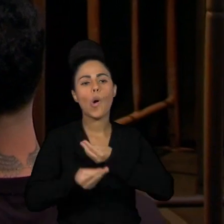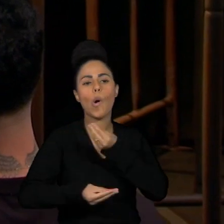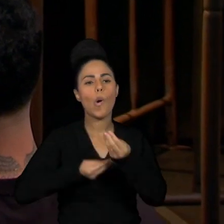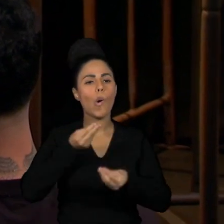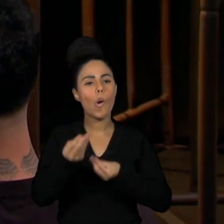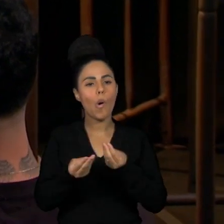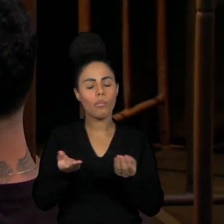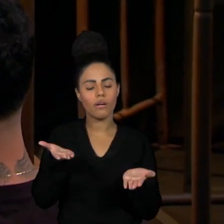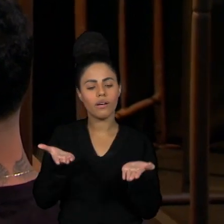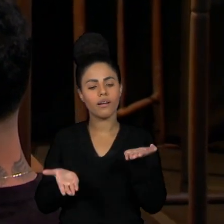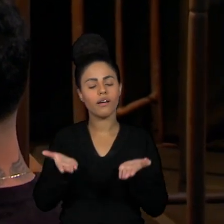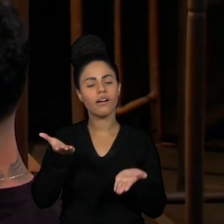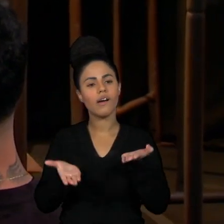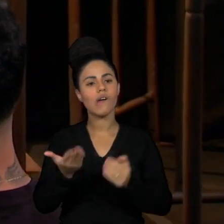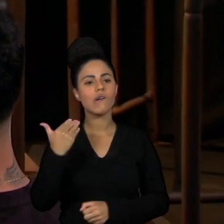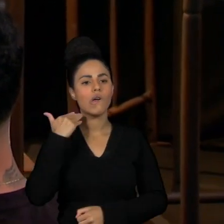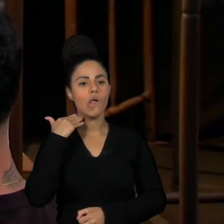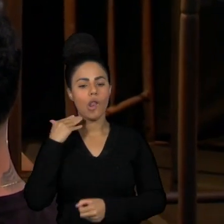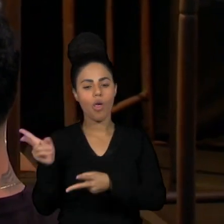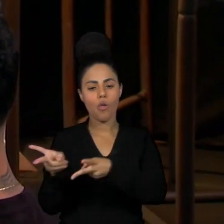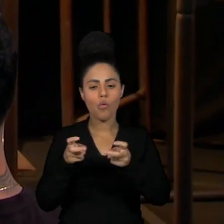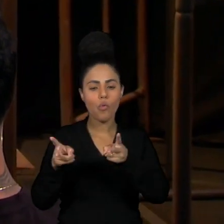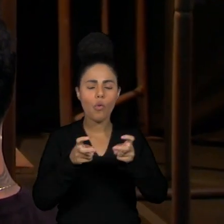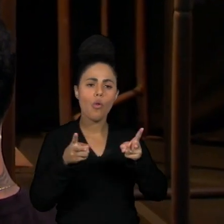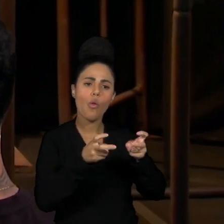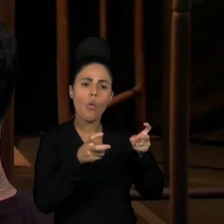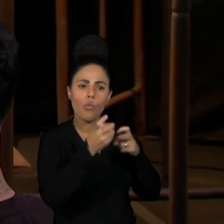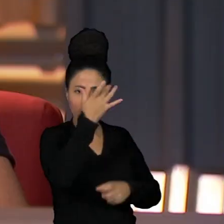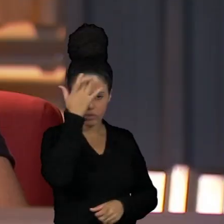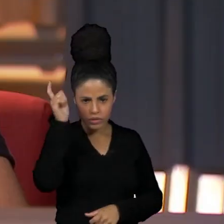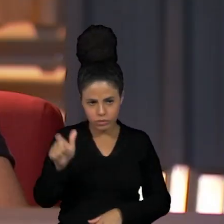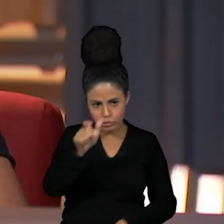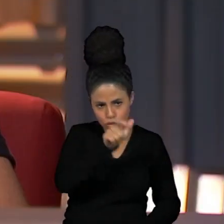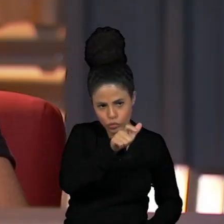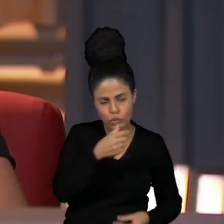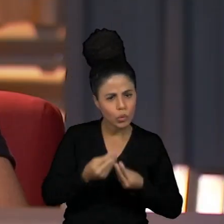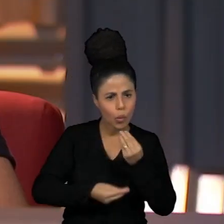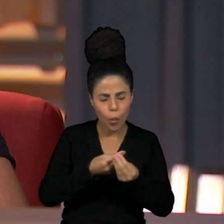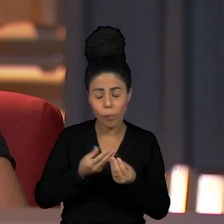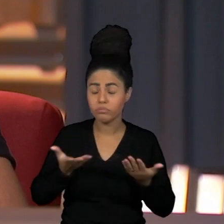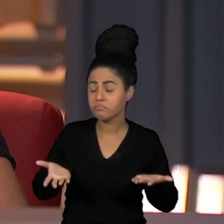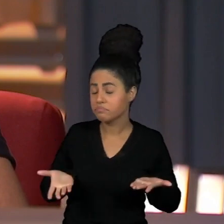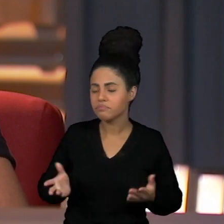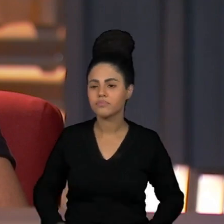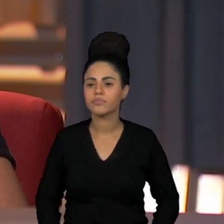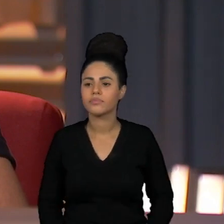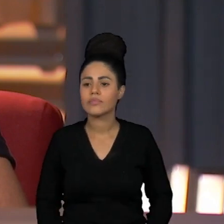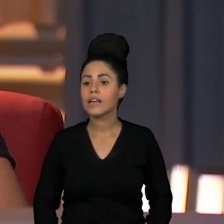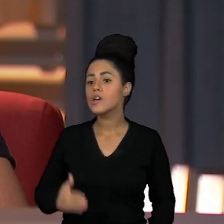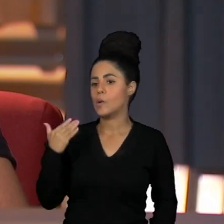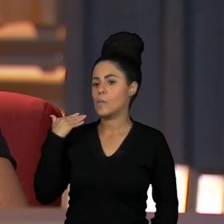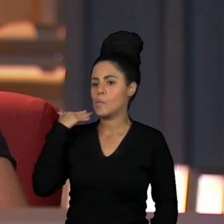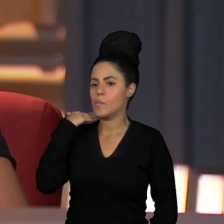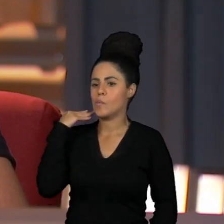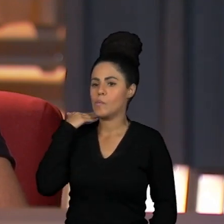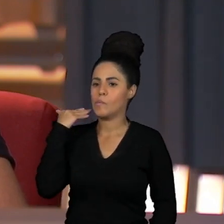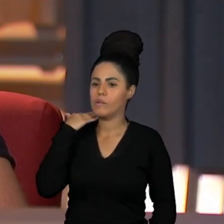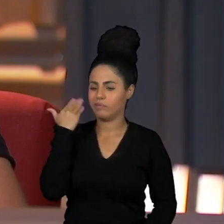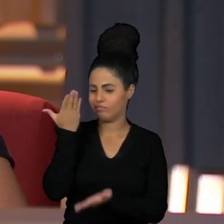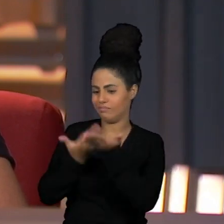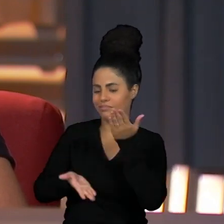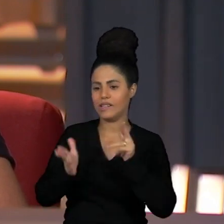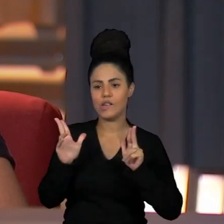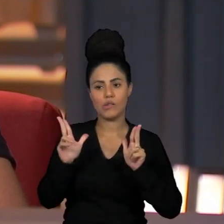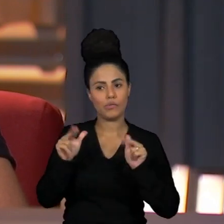de lucros de bancos e rentabilidade para o cliente? Olha, eu digo que o banco ele não sai perdendo, porque assim, quando a